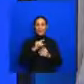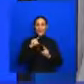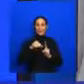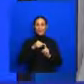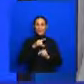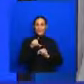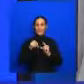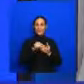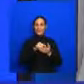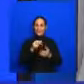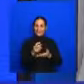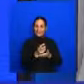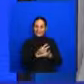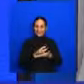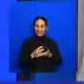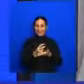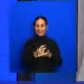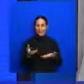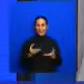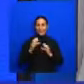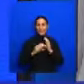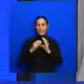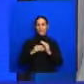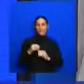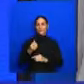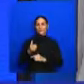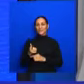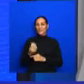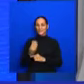agora mais um sorteio da Quina. Hoje é o concurso